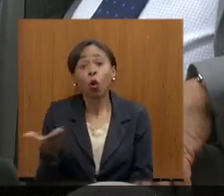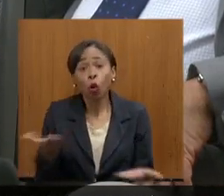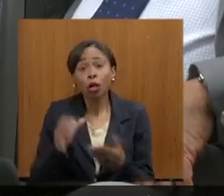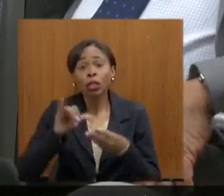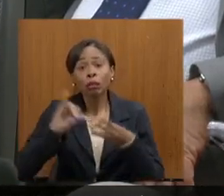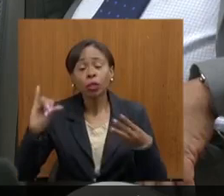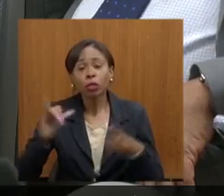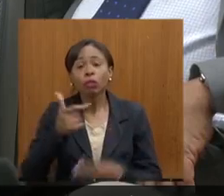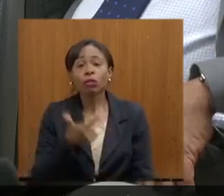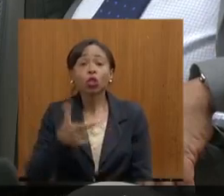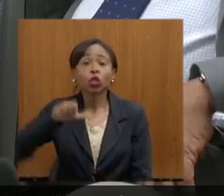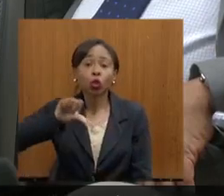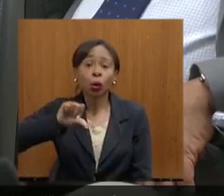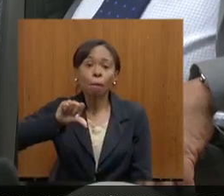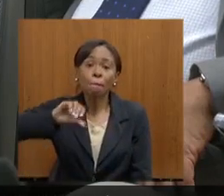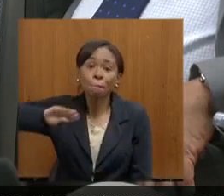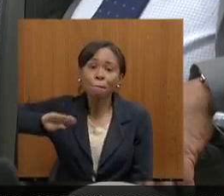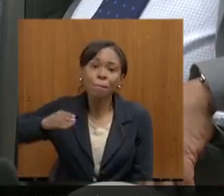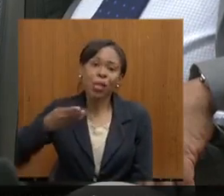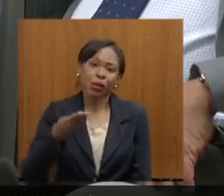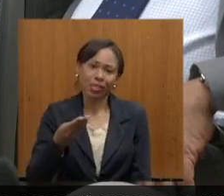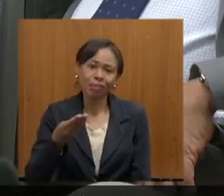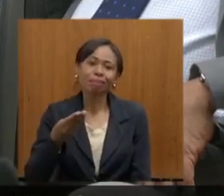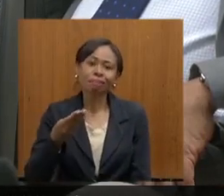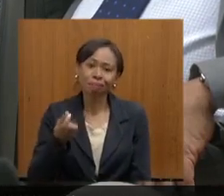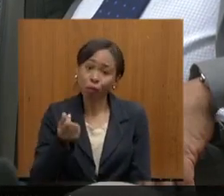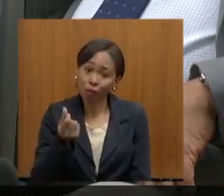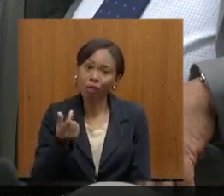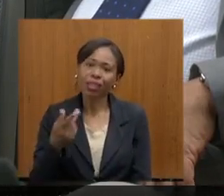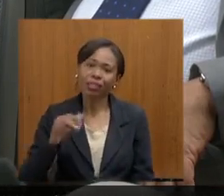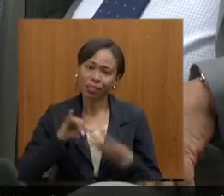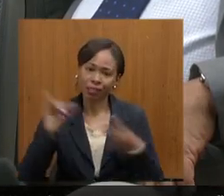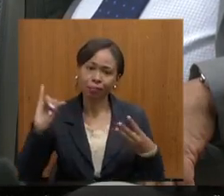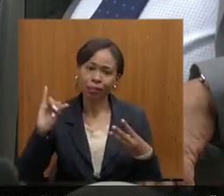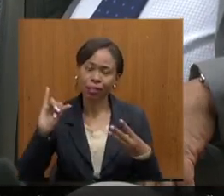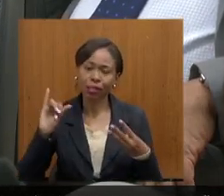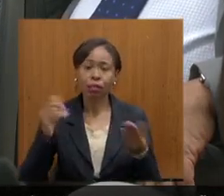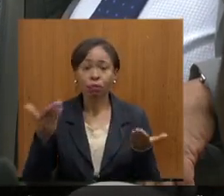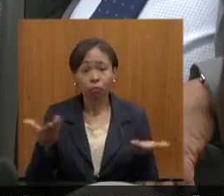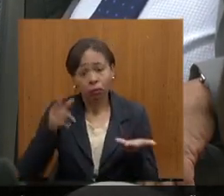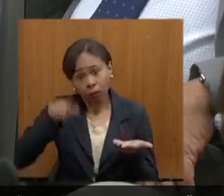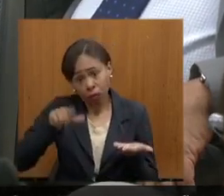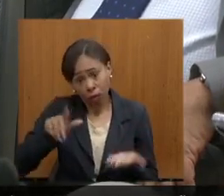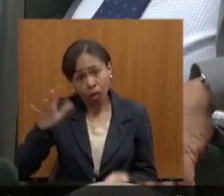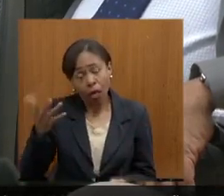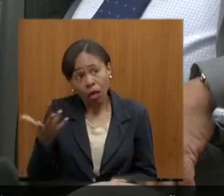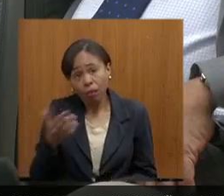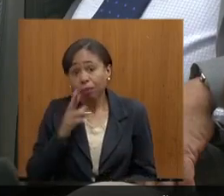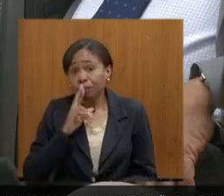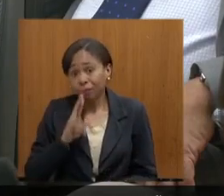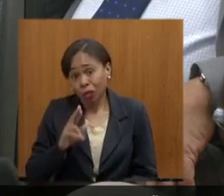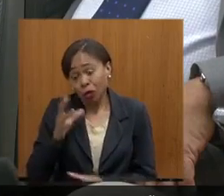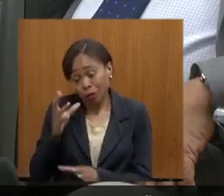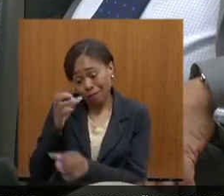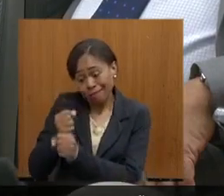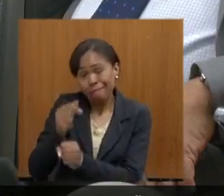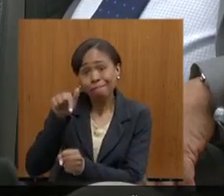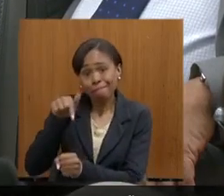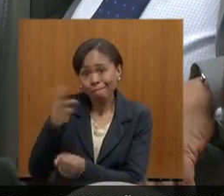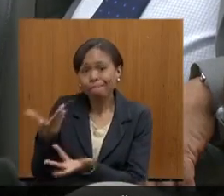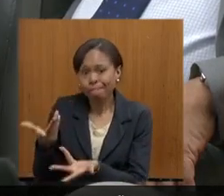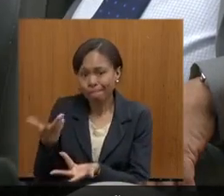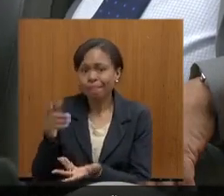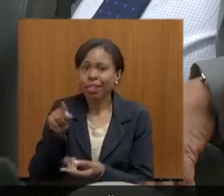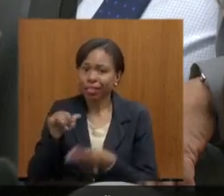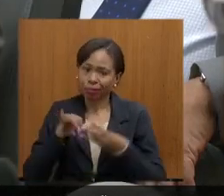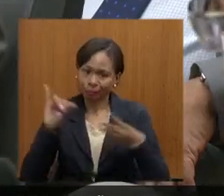Lanchas bom então é esse é o resultado desse caixa que efetivamente saiu da companhia nesse